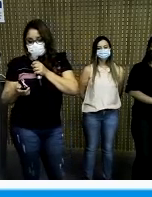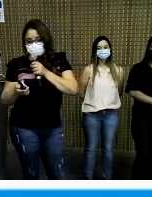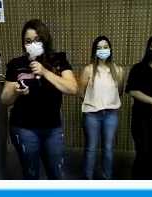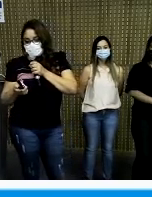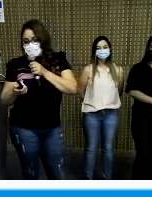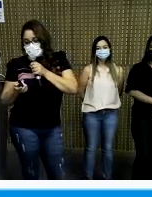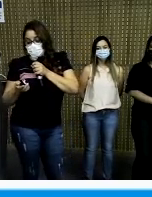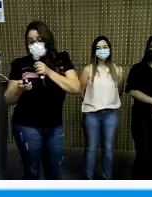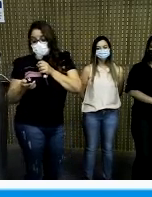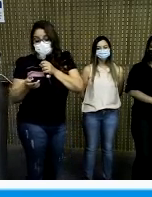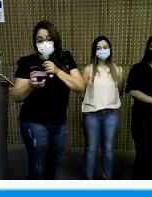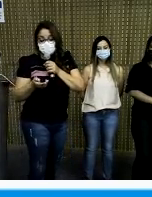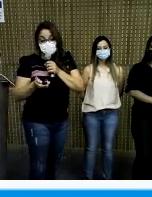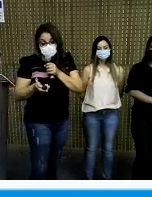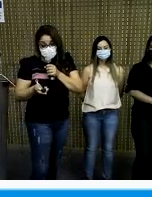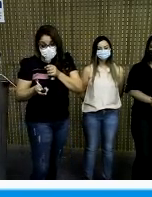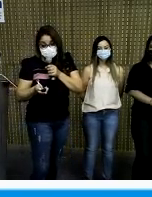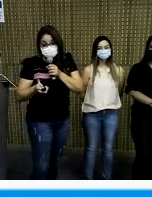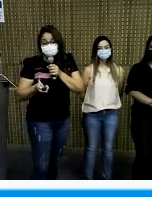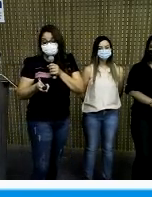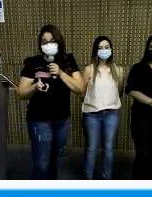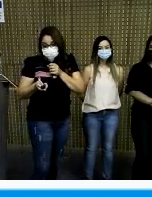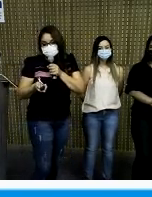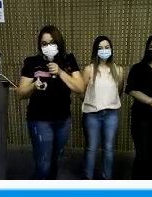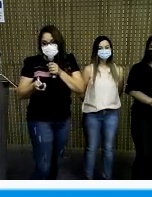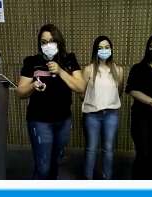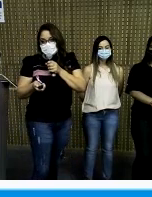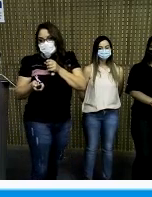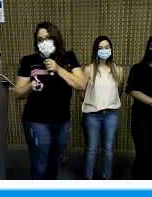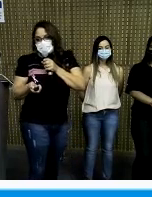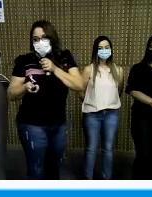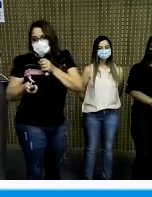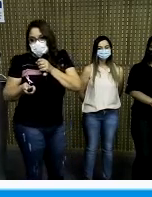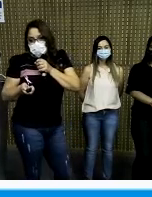também. Hemoglobina glicada,